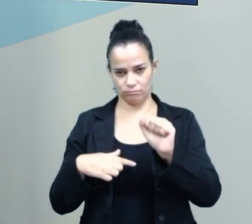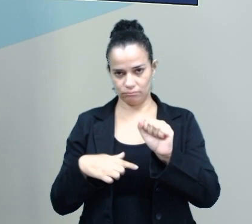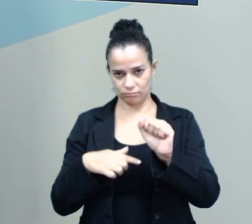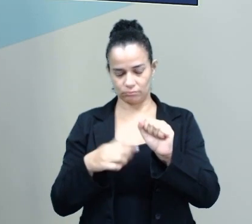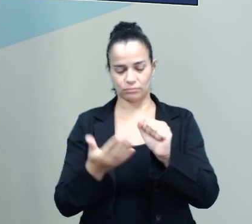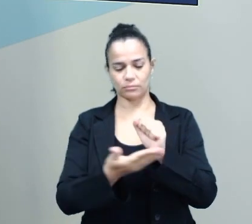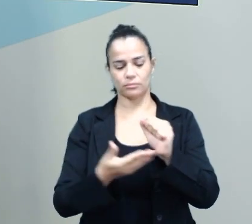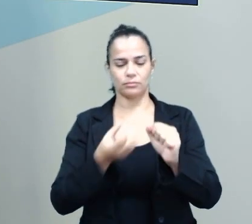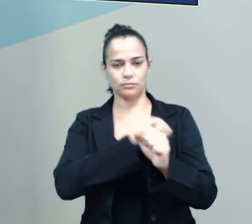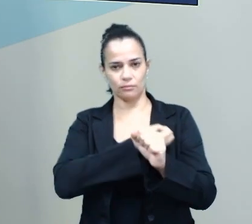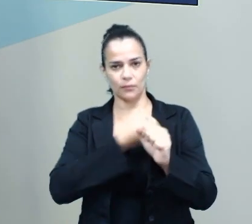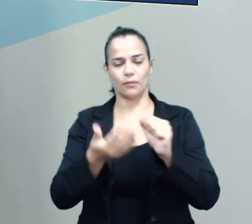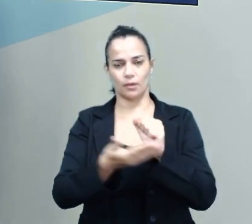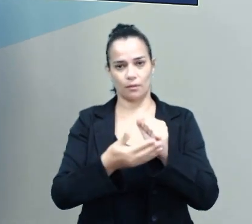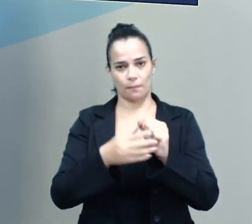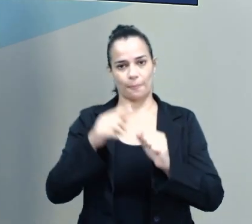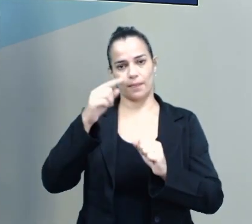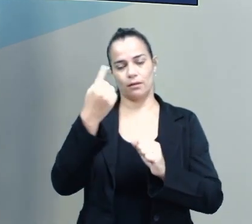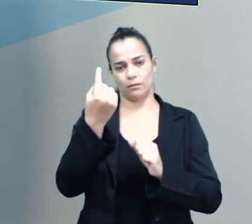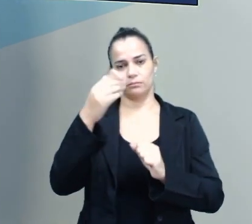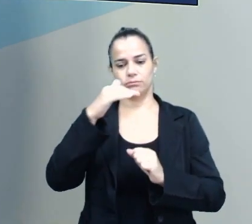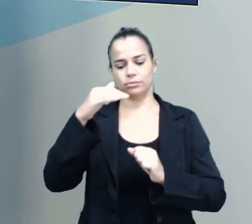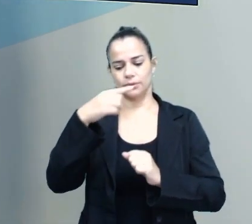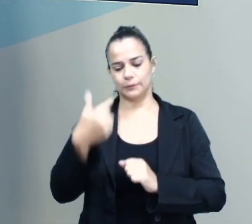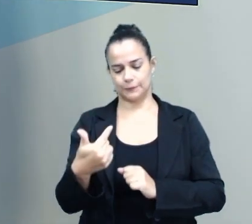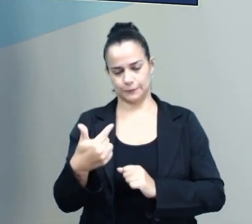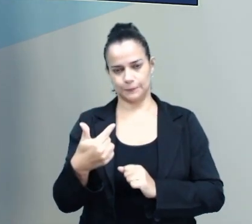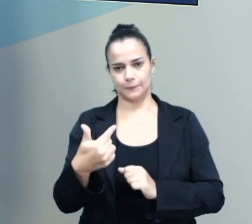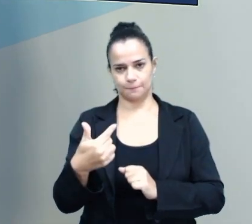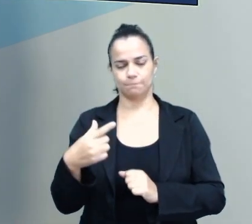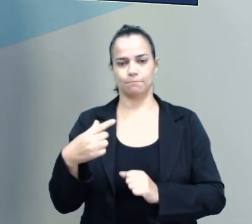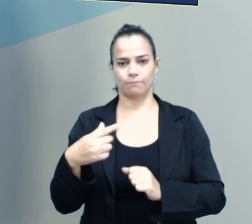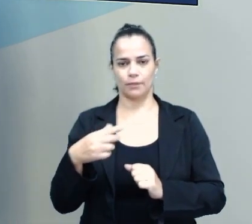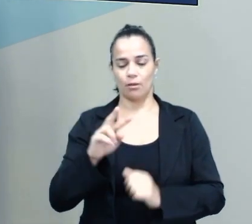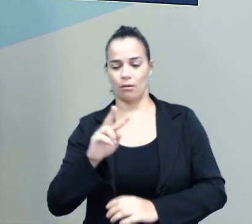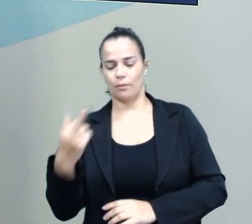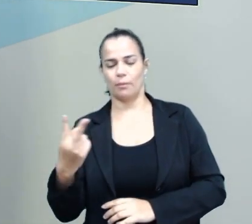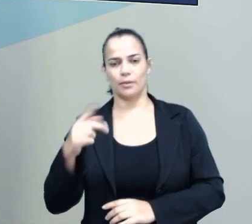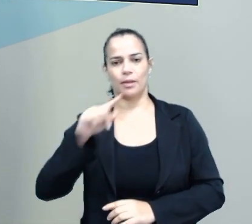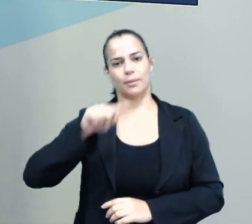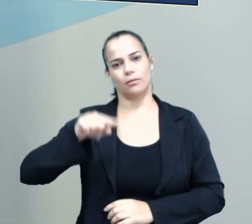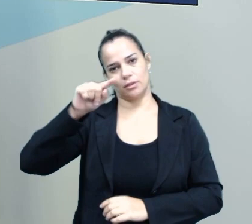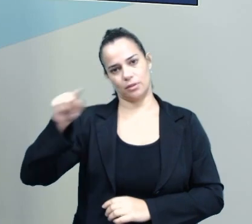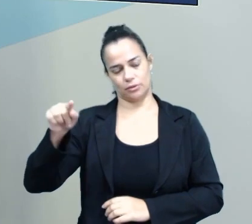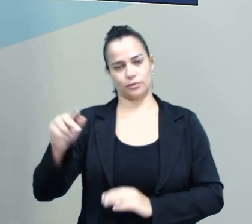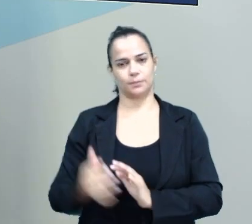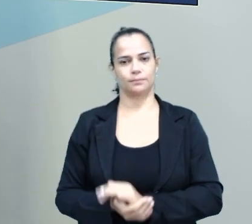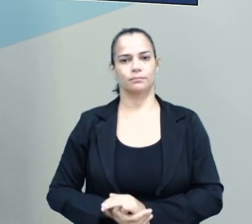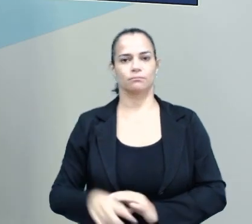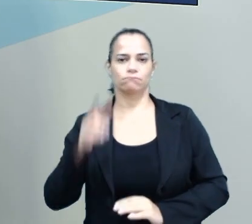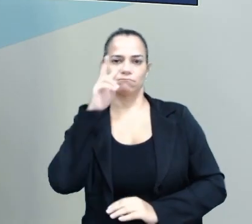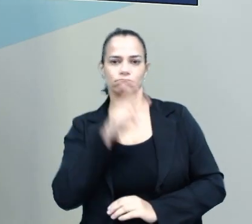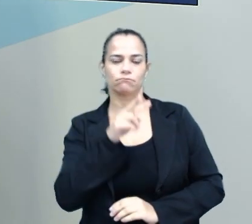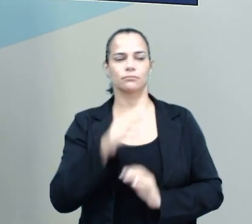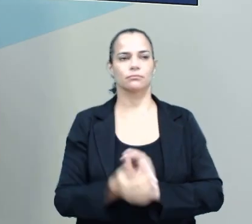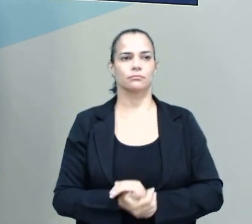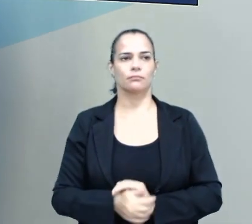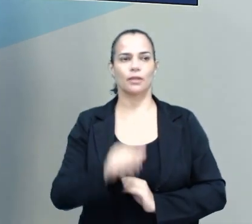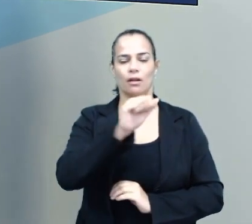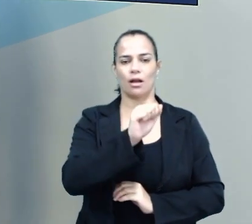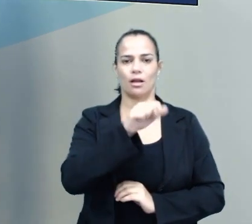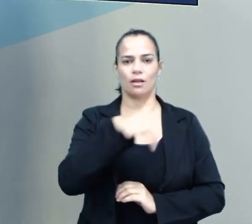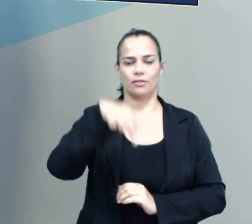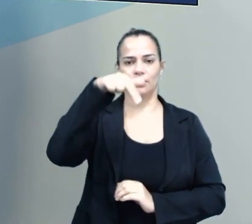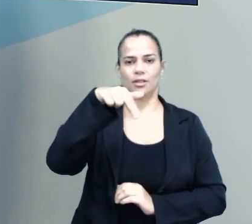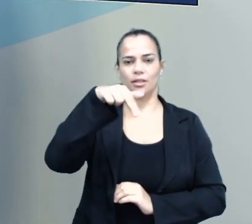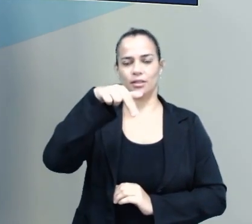expoente fracionário, eu consigo transformar em uma raiz. Observe a posição. A elevado a m sobre n, eu